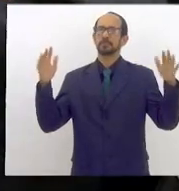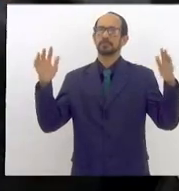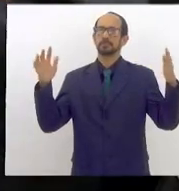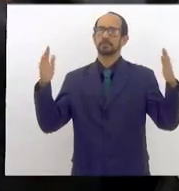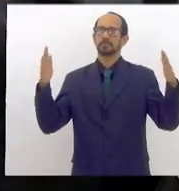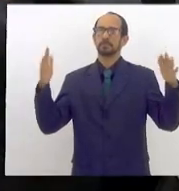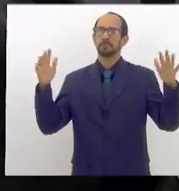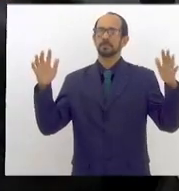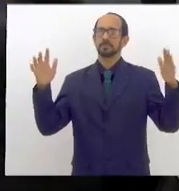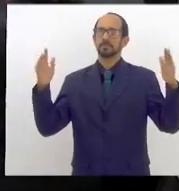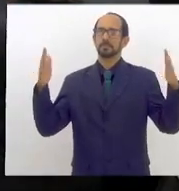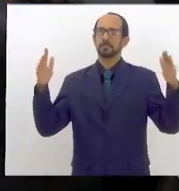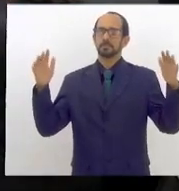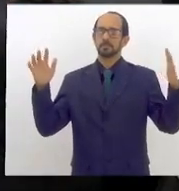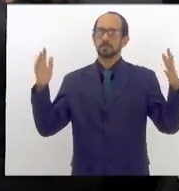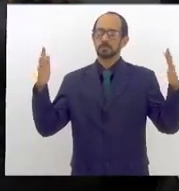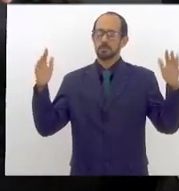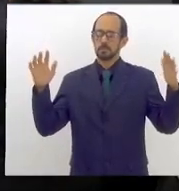surpresa